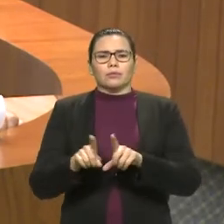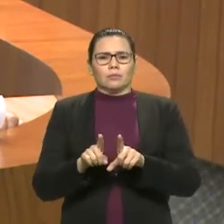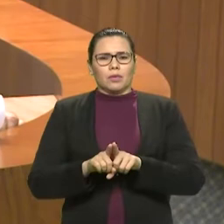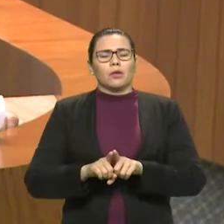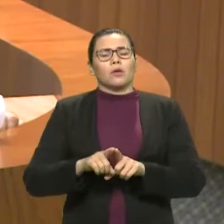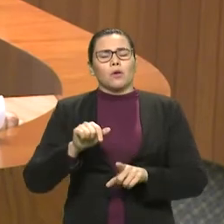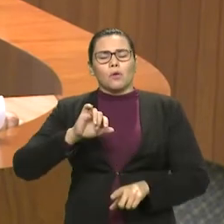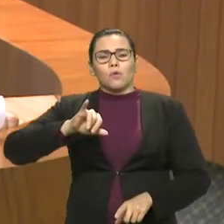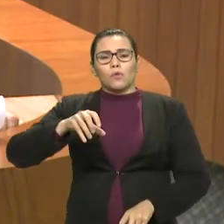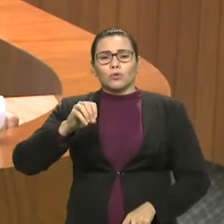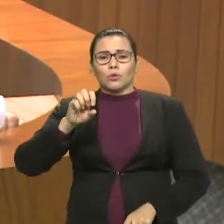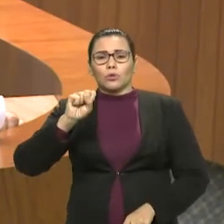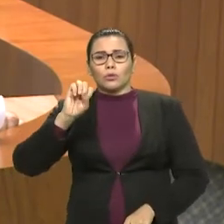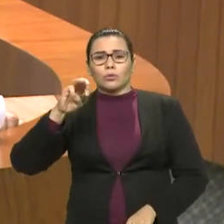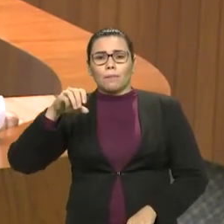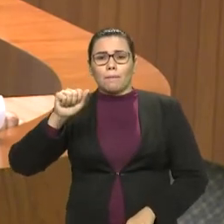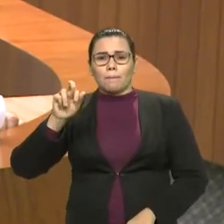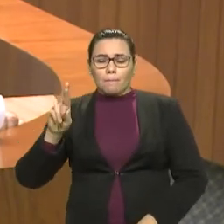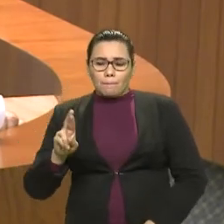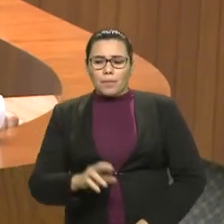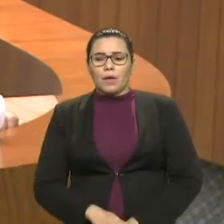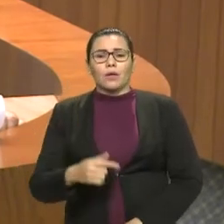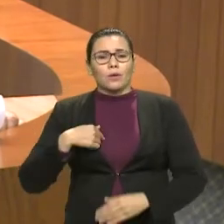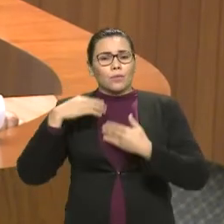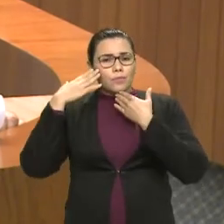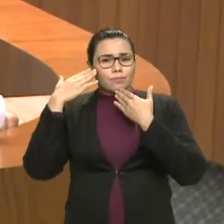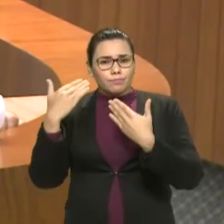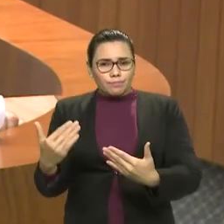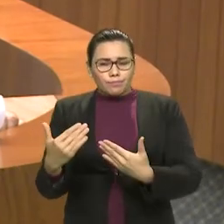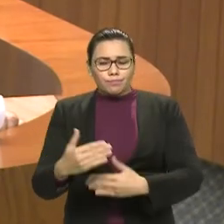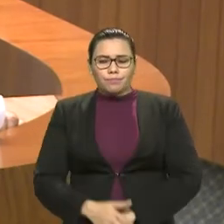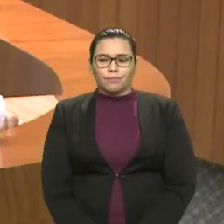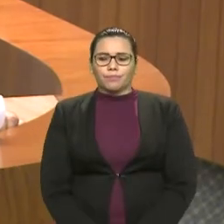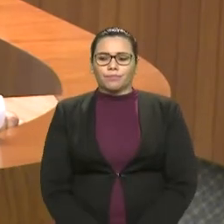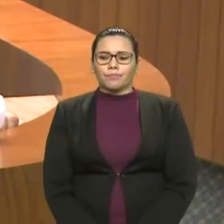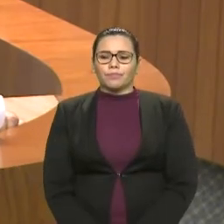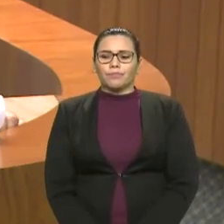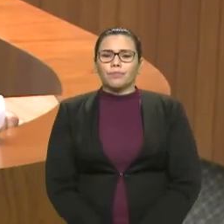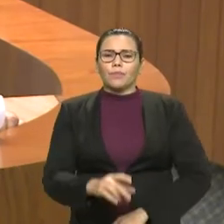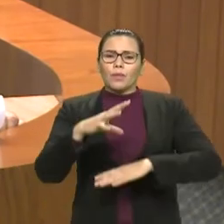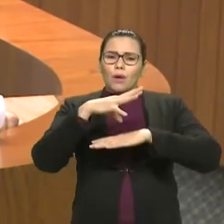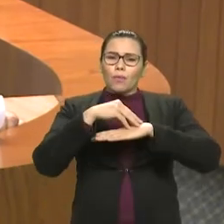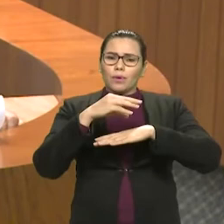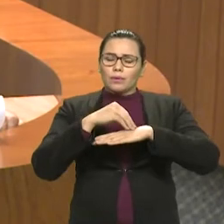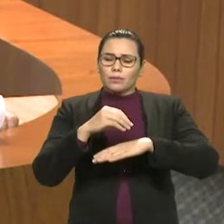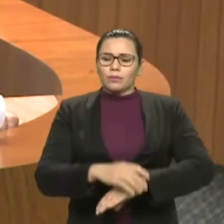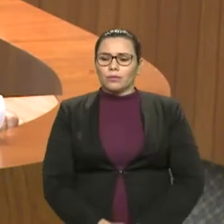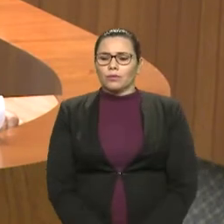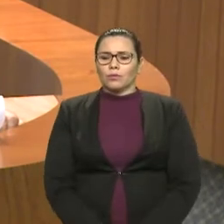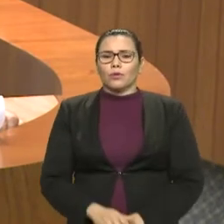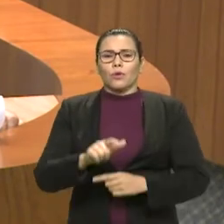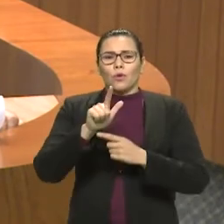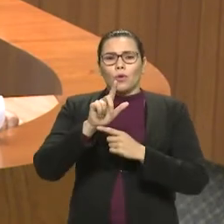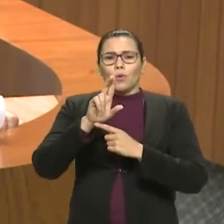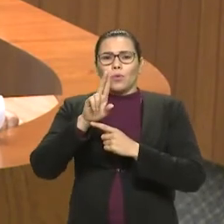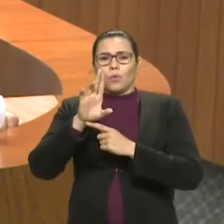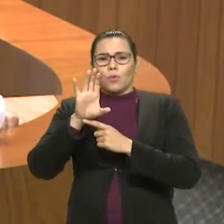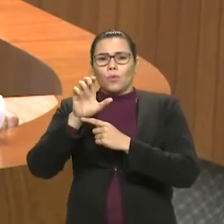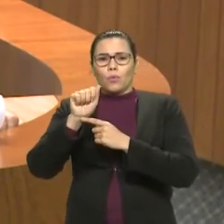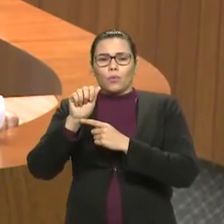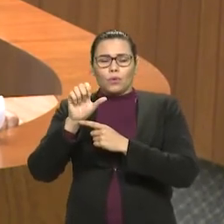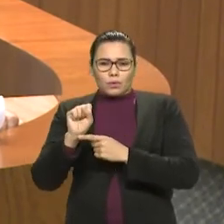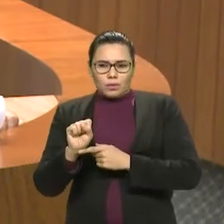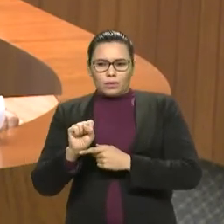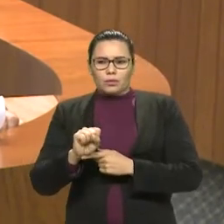Marques maranhãozinho hoje eu quero agradecer aqui a hospitalidade também do Lucas da farmácia e foi